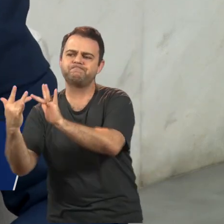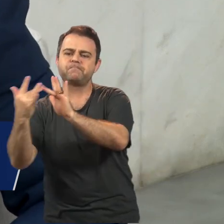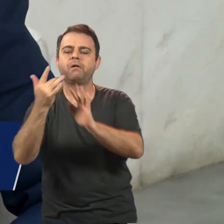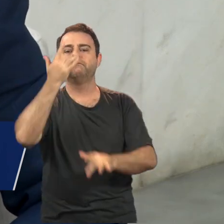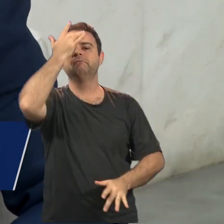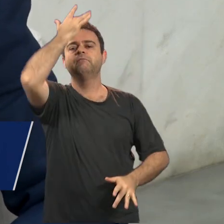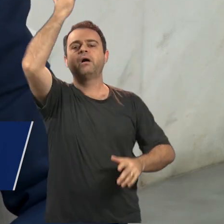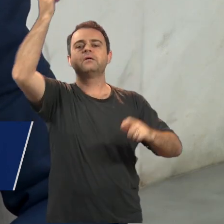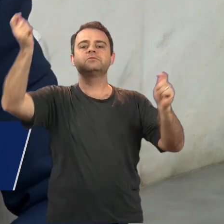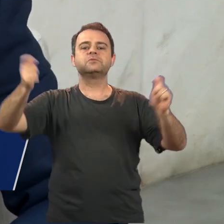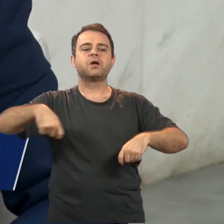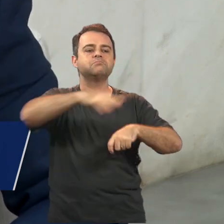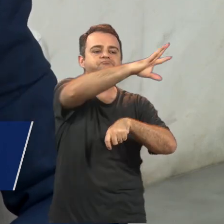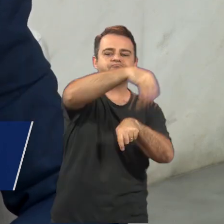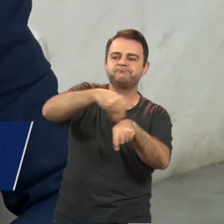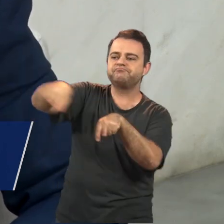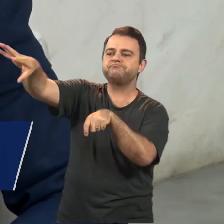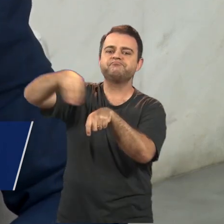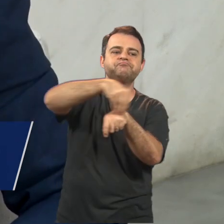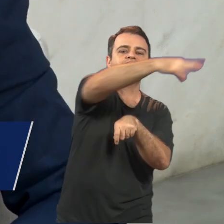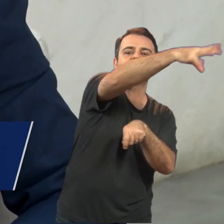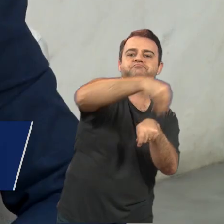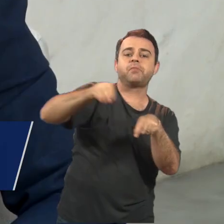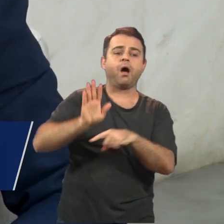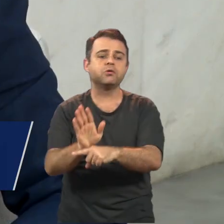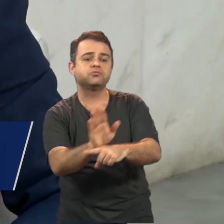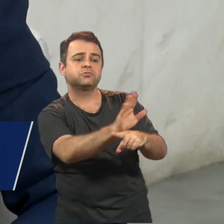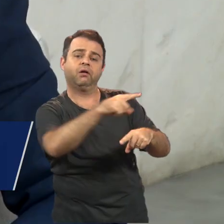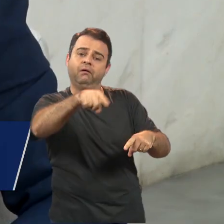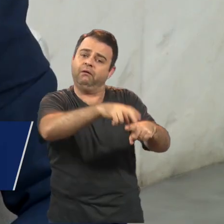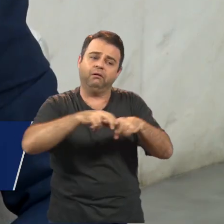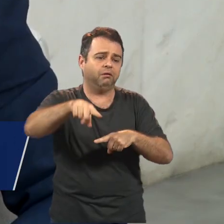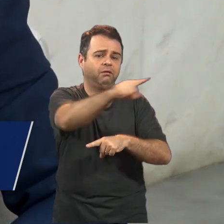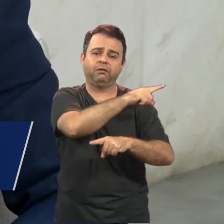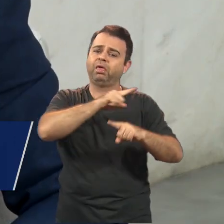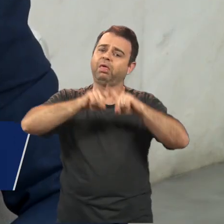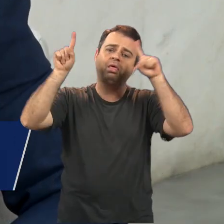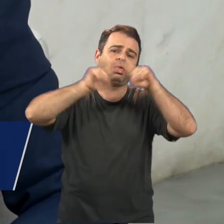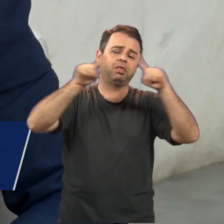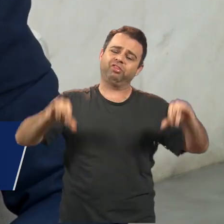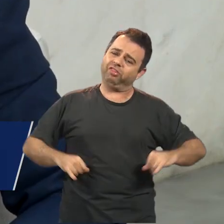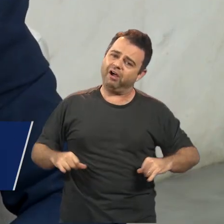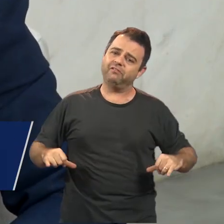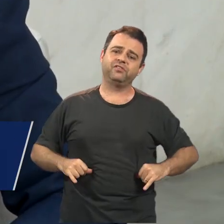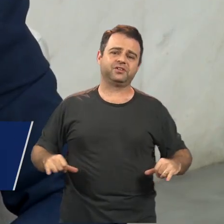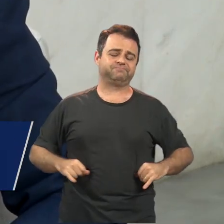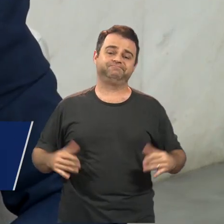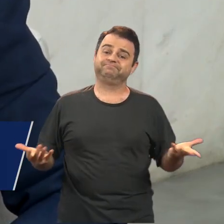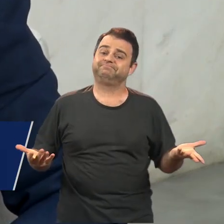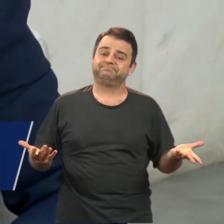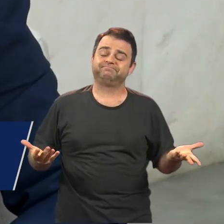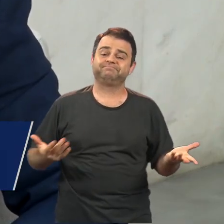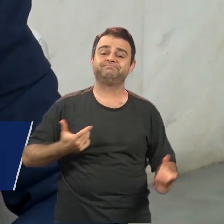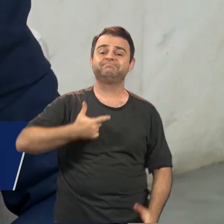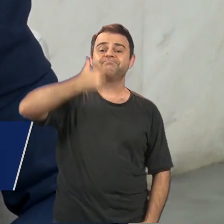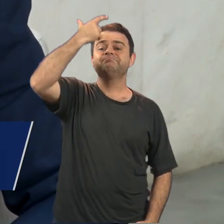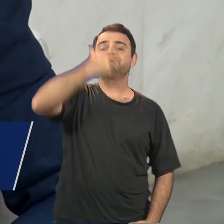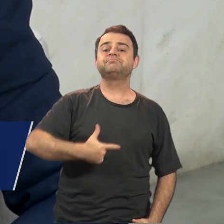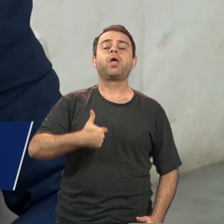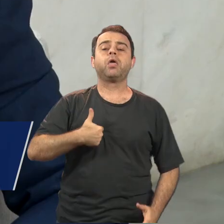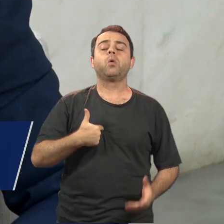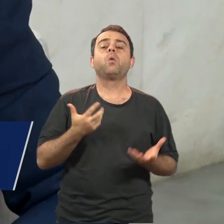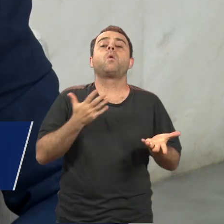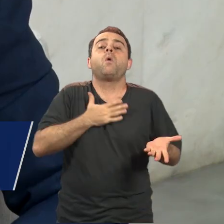possa atender a demanda da população que tanto sofre. Então, sou um vereador que eu sempre priorizei pela